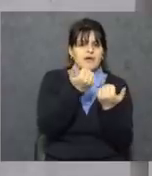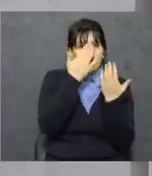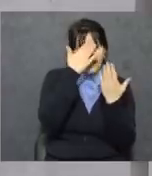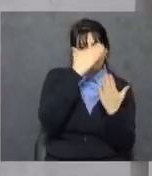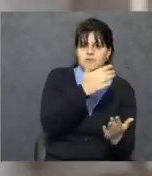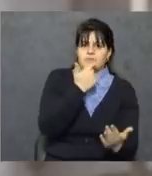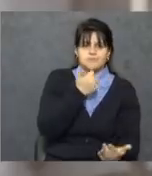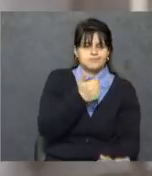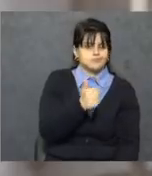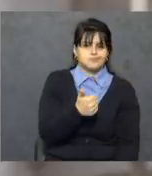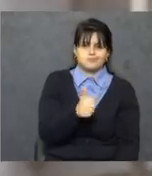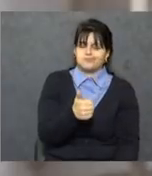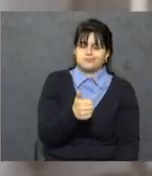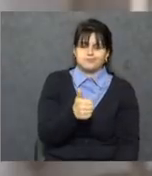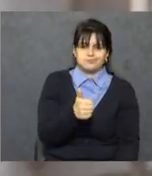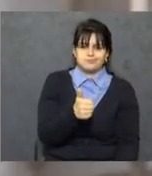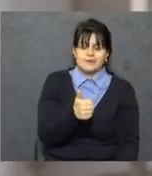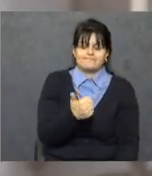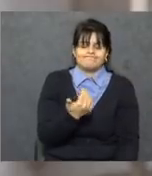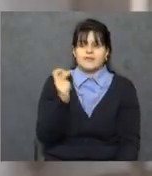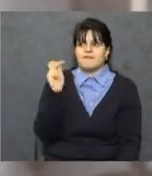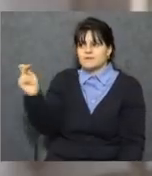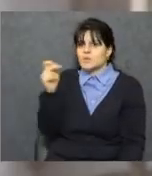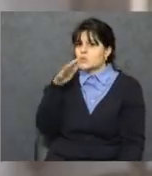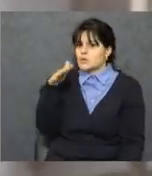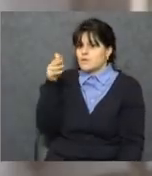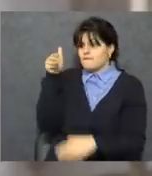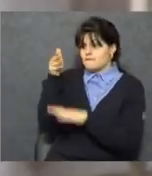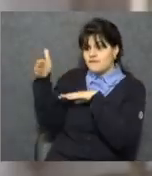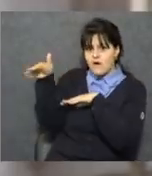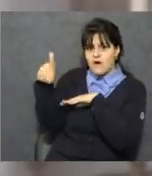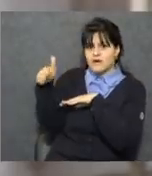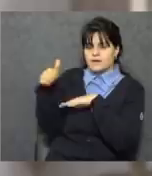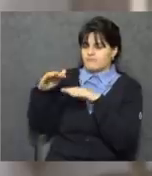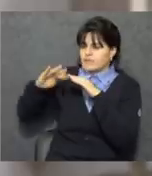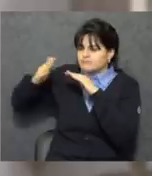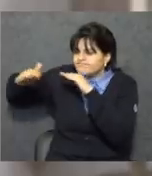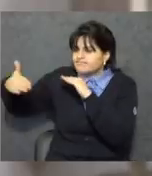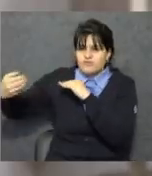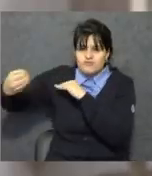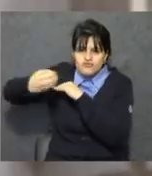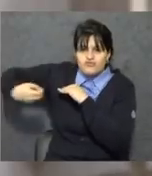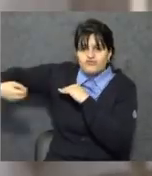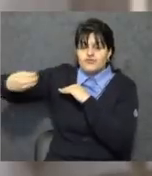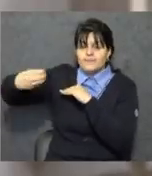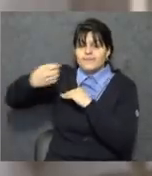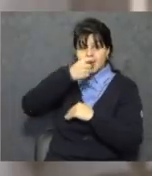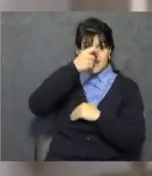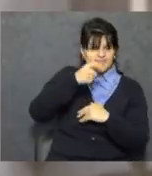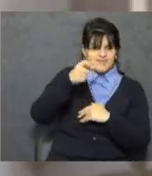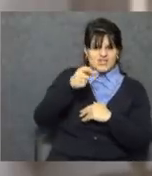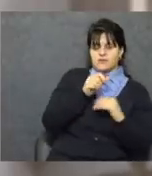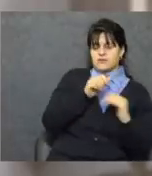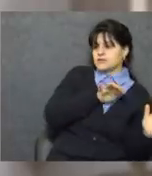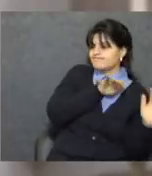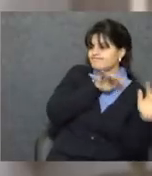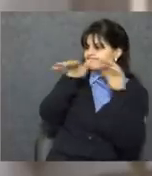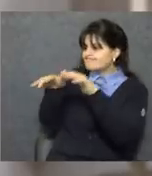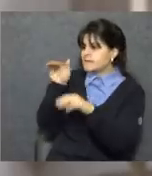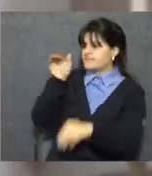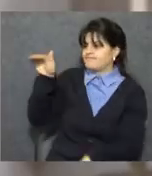cidade. Ficava fora, em lugares desertos, e vinham ter com ele de toda a